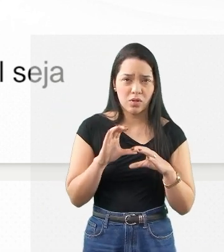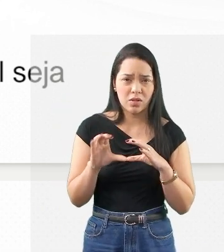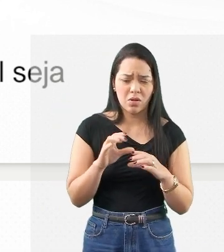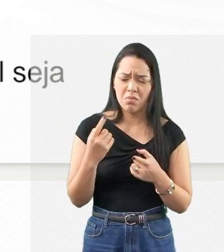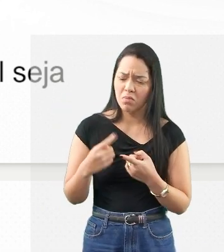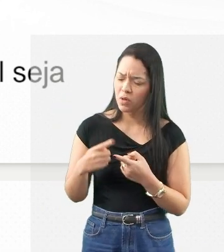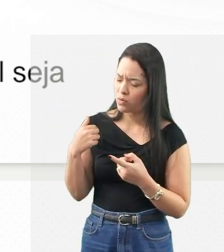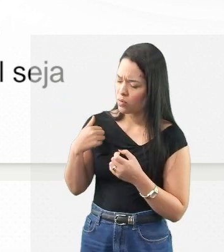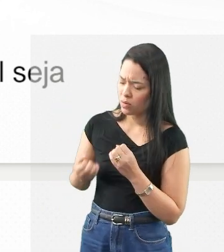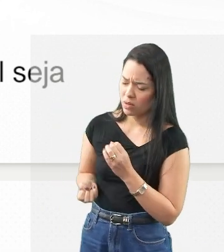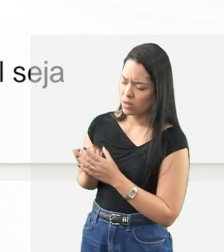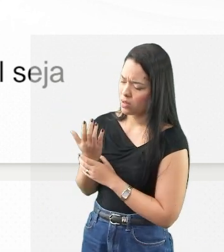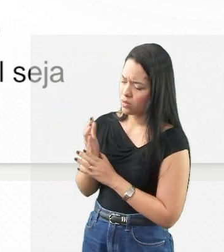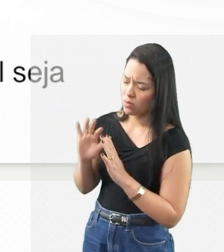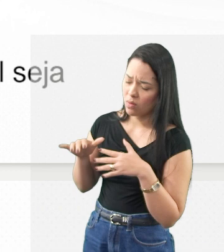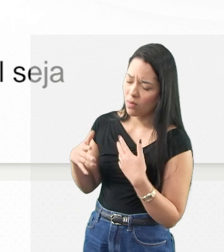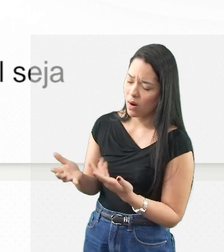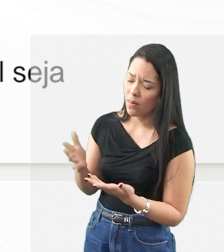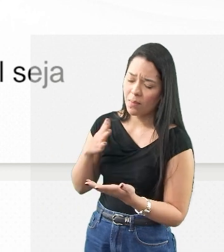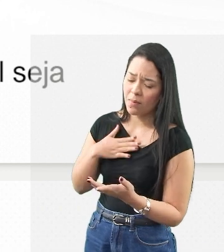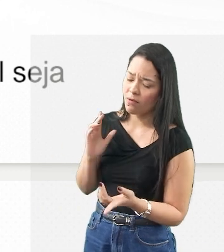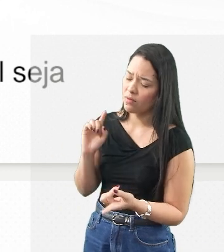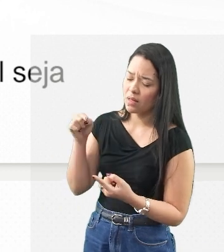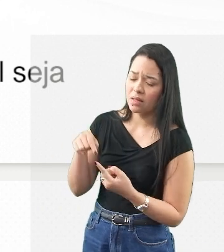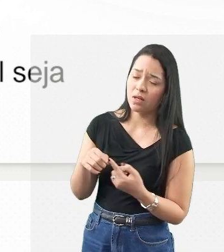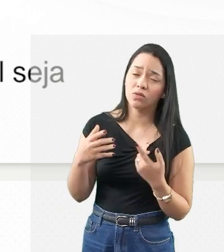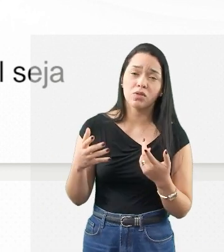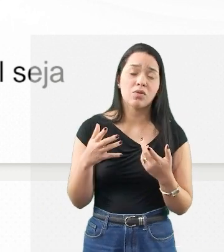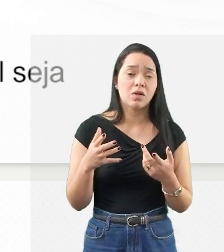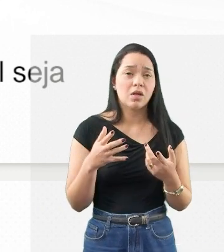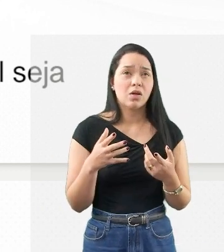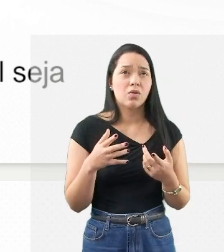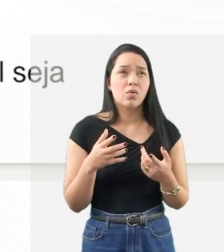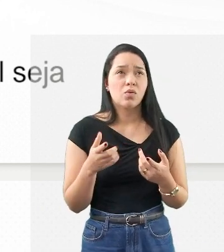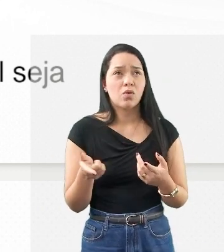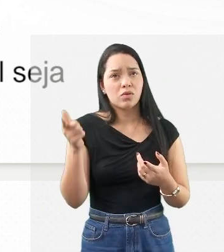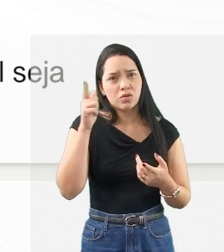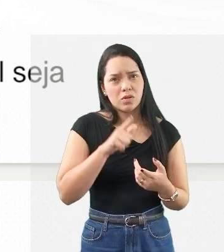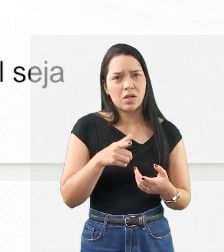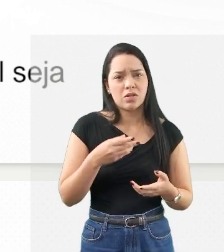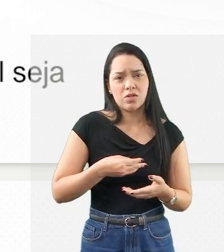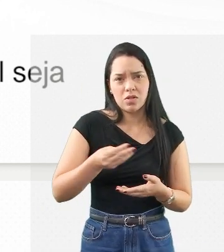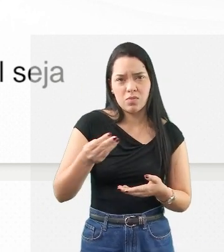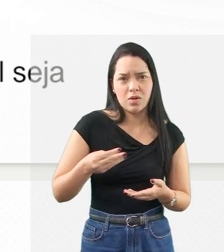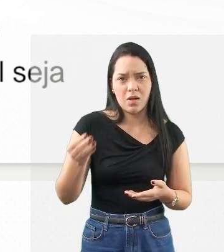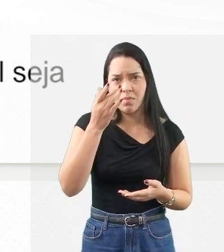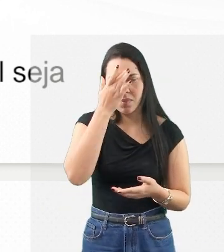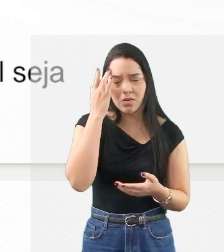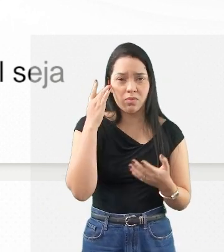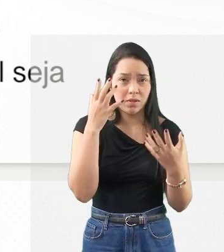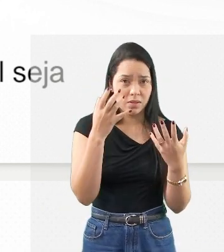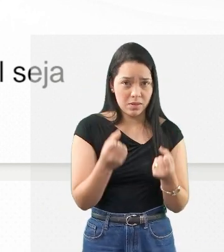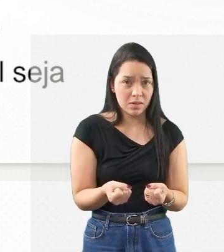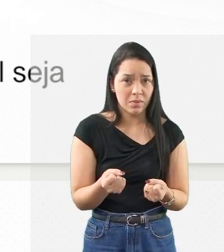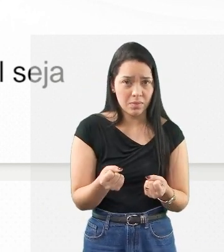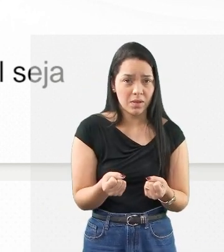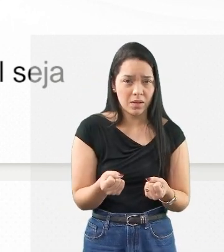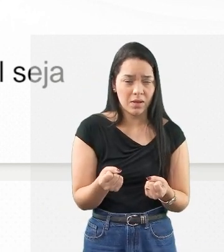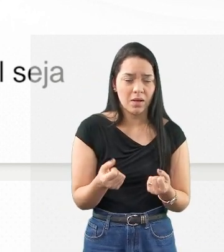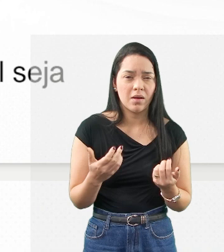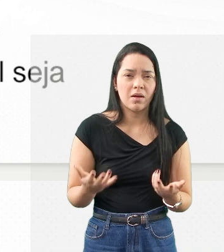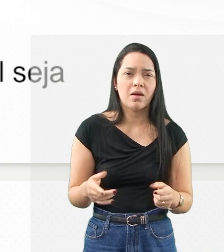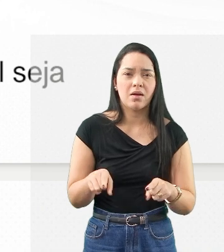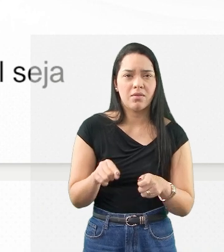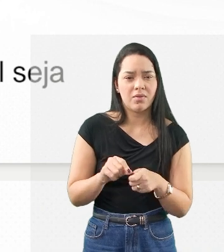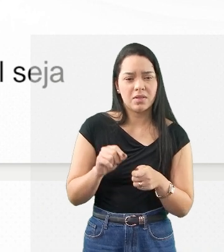eu estou criando um folder? Qual a minha finalidade? O que eu quero alcançar quando eu distribuir esse folder e alguém receber esse folder e